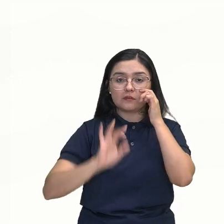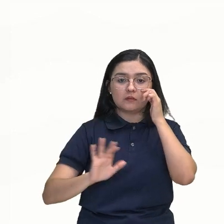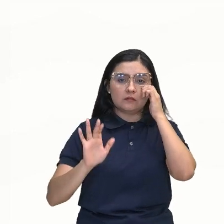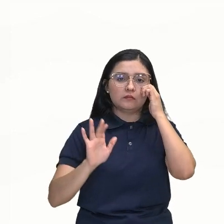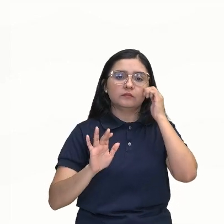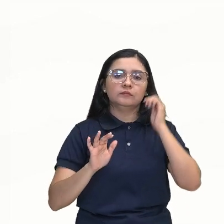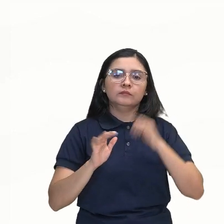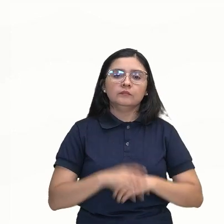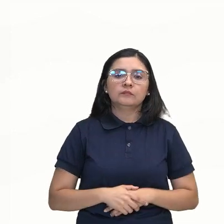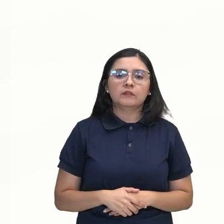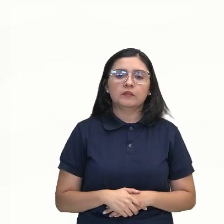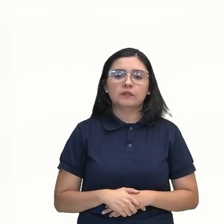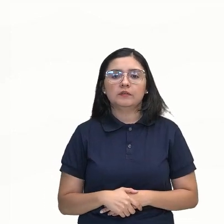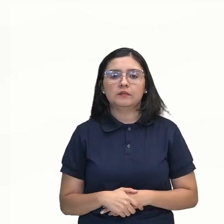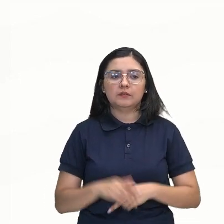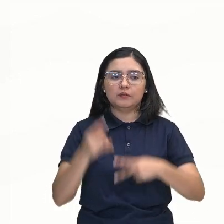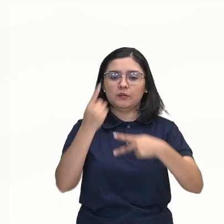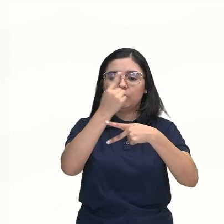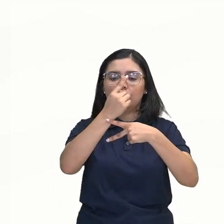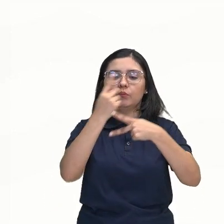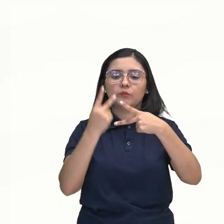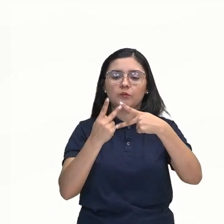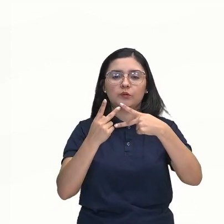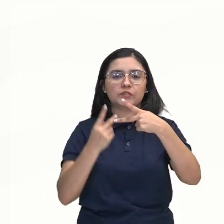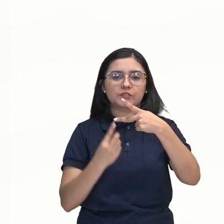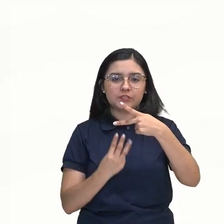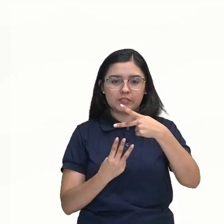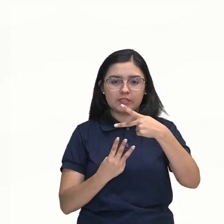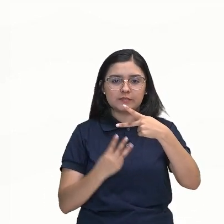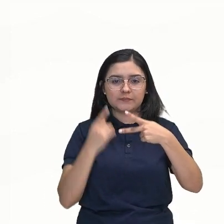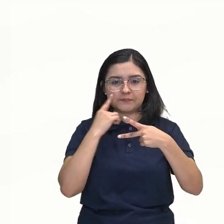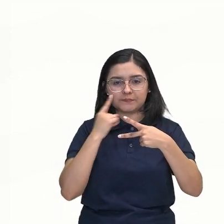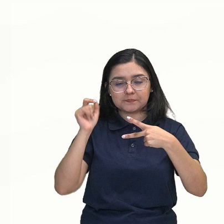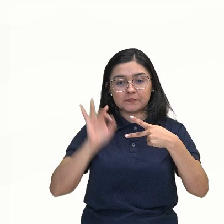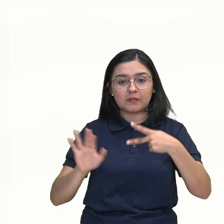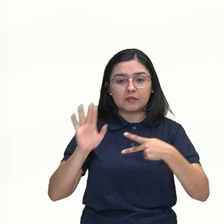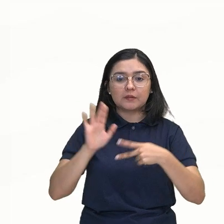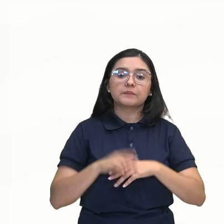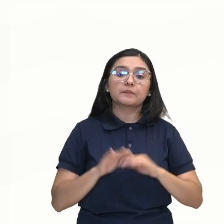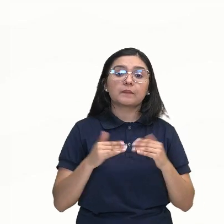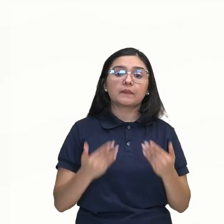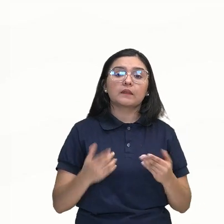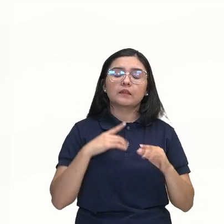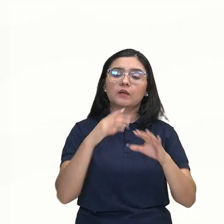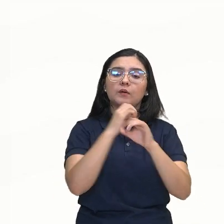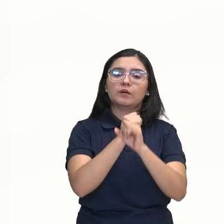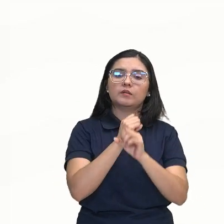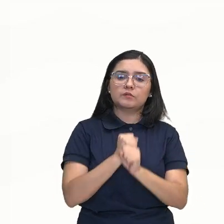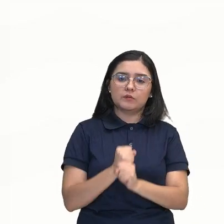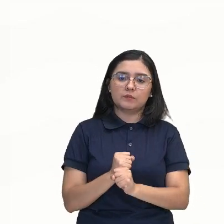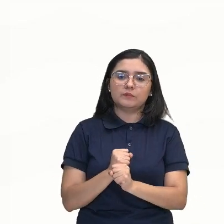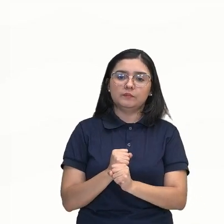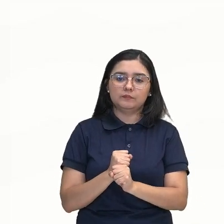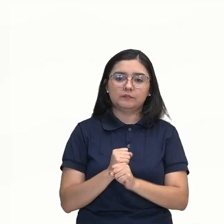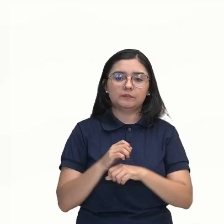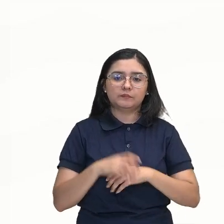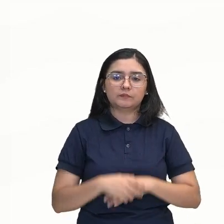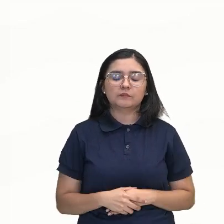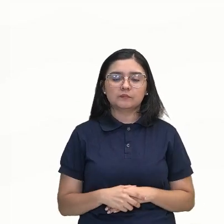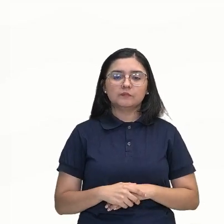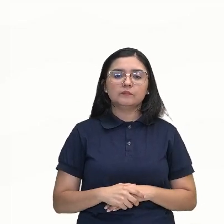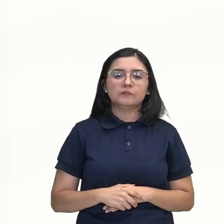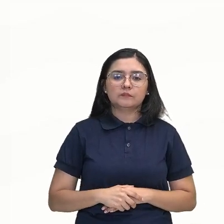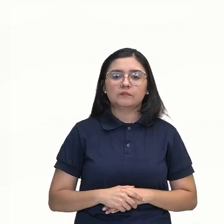1, 2, 3. Logo, a soma dos ângulos internos de um pentágono